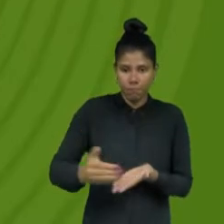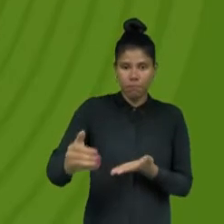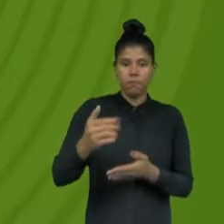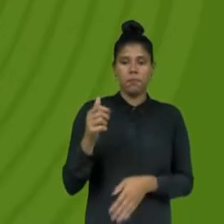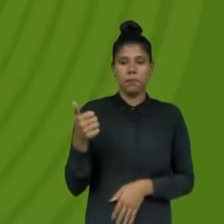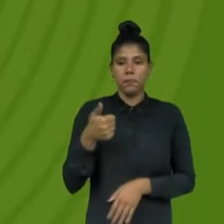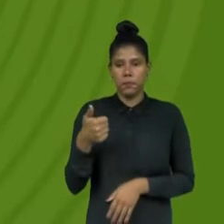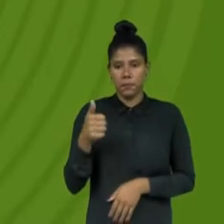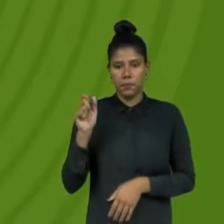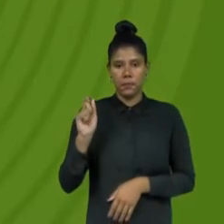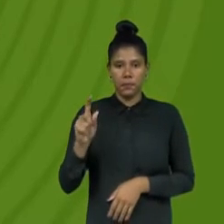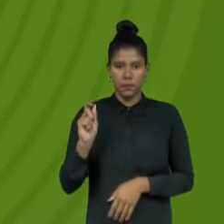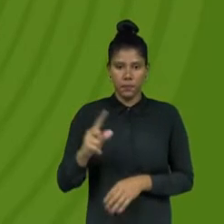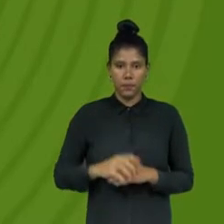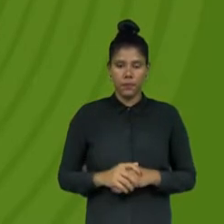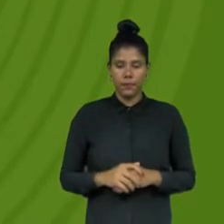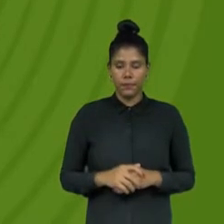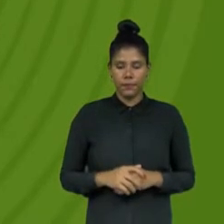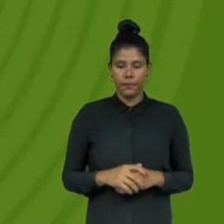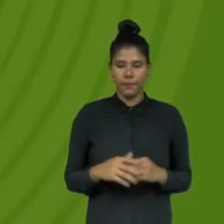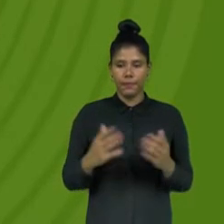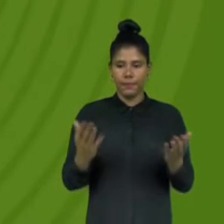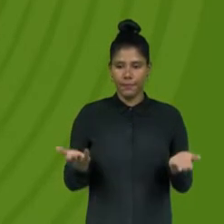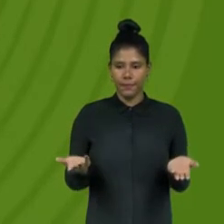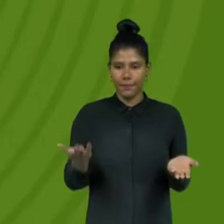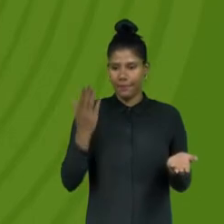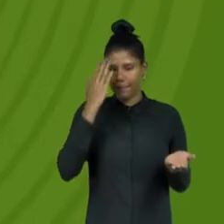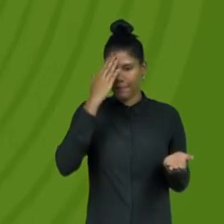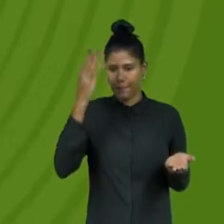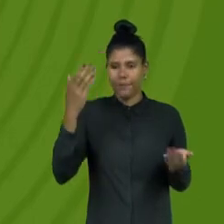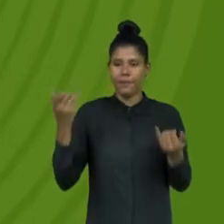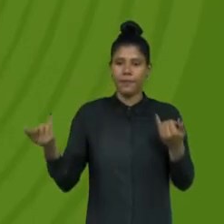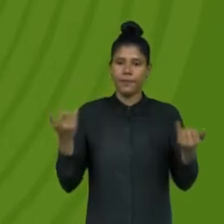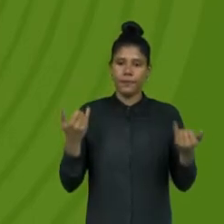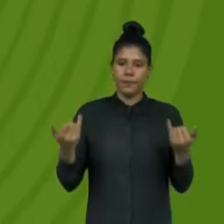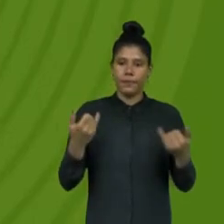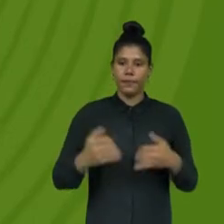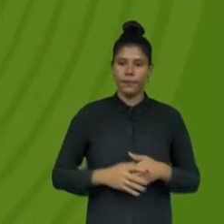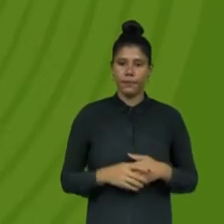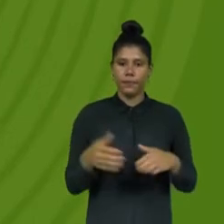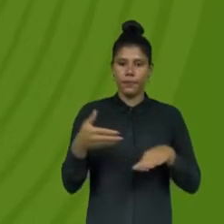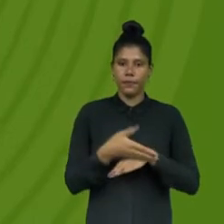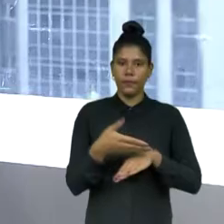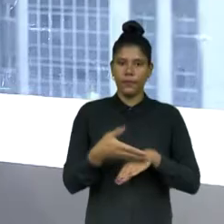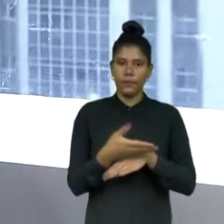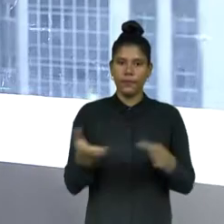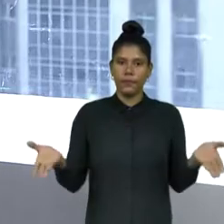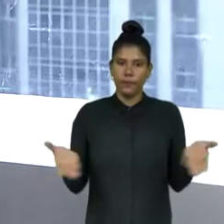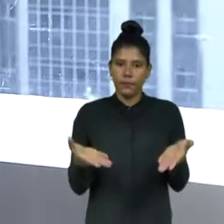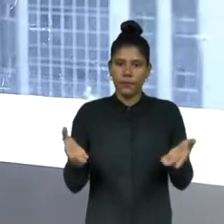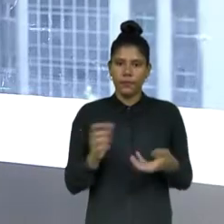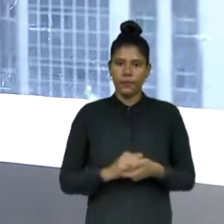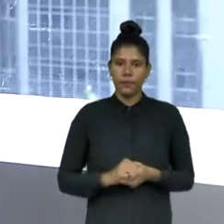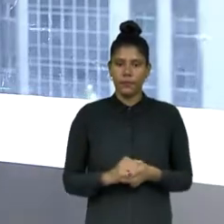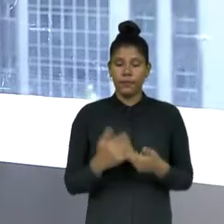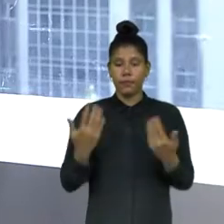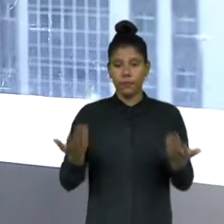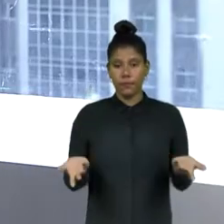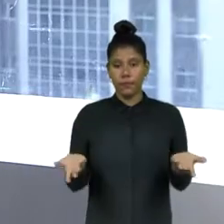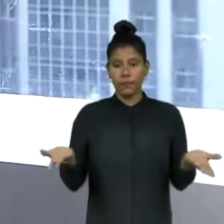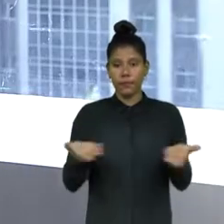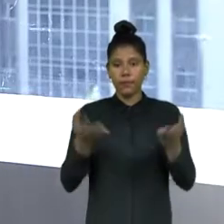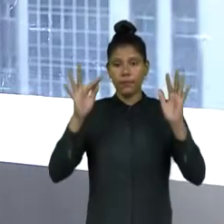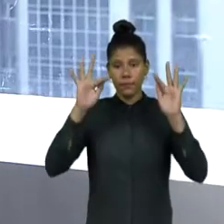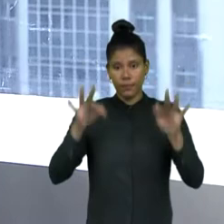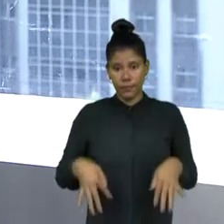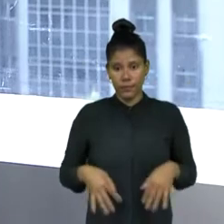Tiago. Ok, Renato, muito obrigado, viu, pelas suas informações e participação aqui no Primeiro Expediente. O Primeiro Expediente fica por aqui.